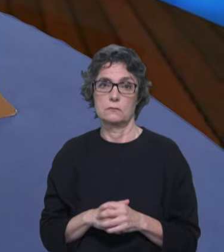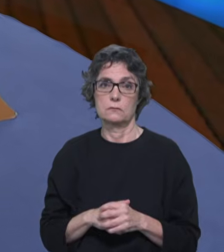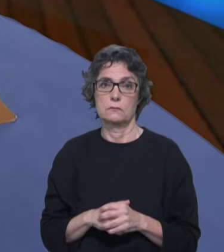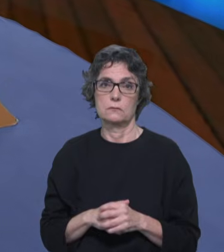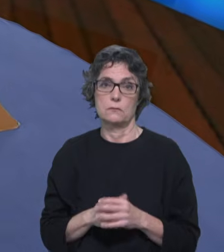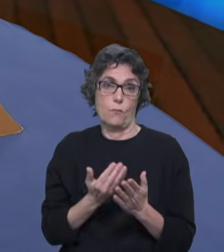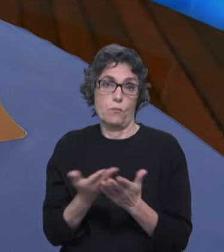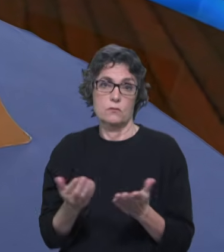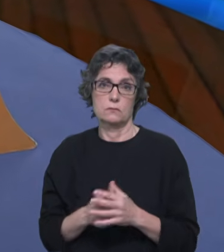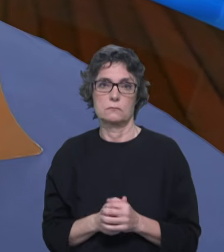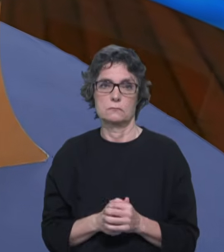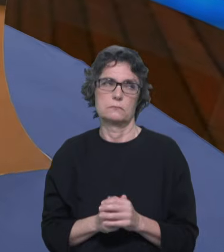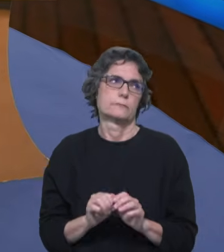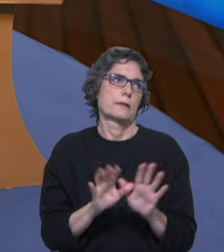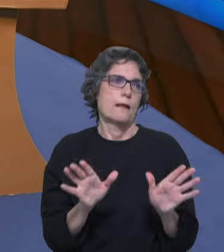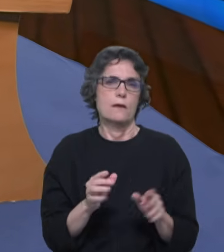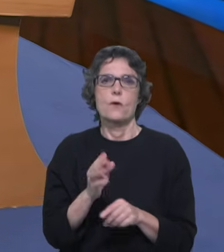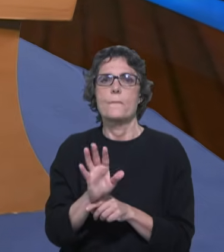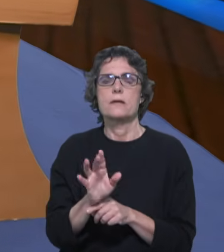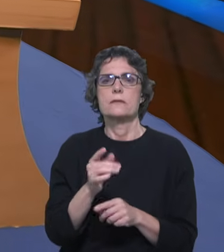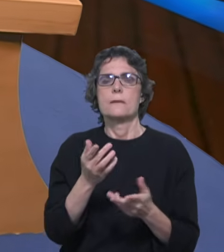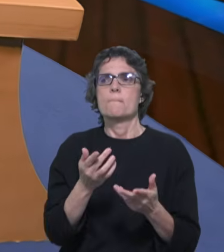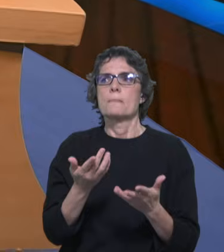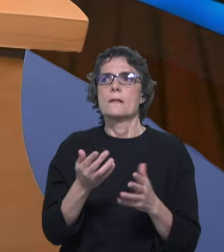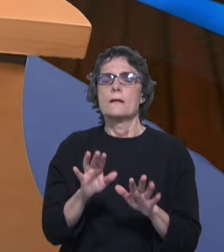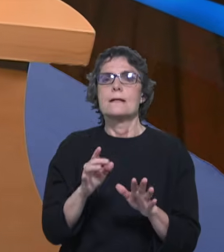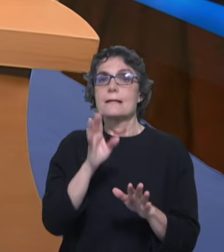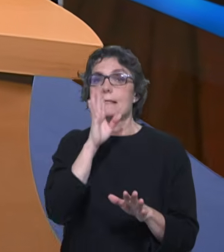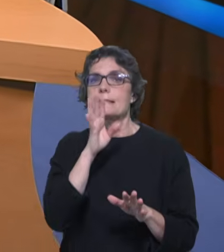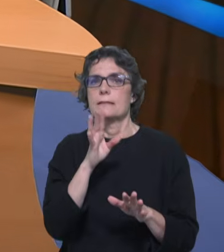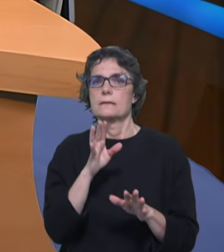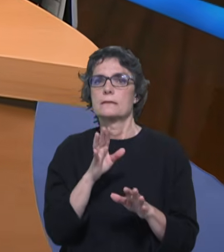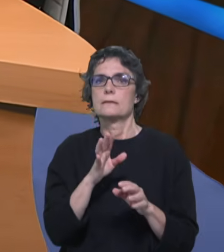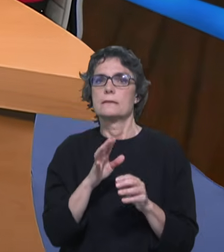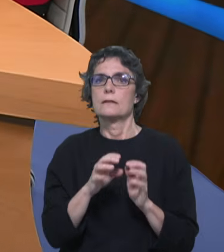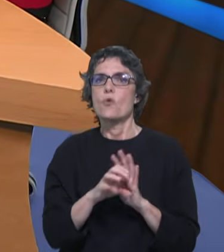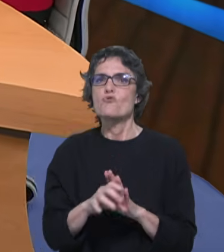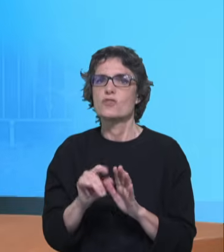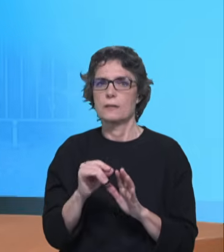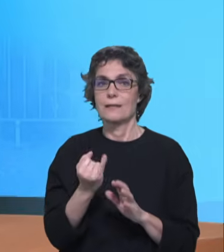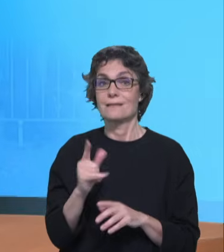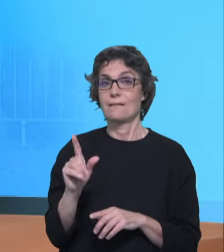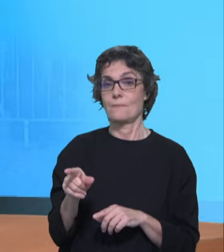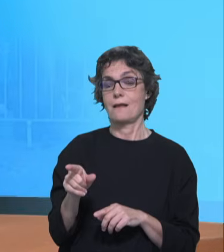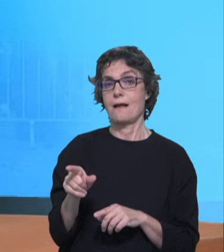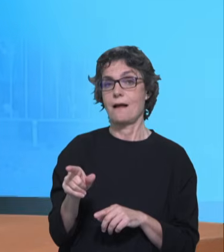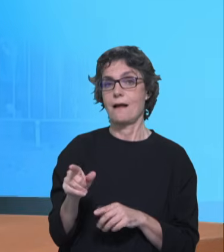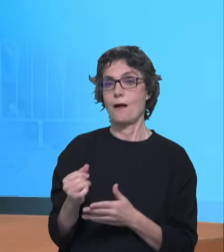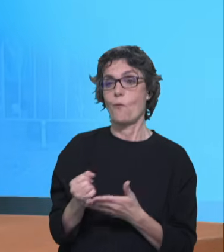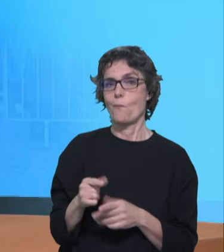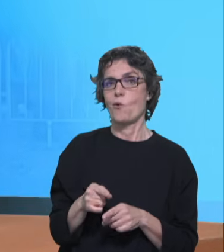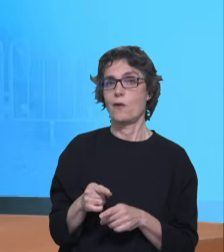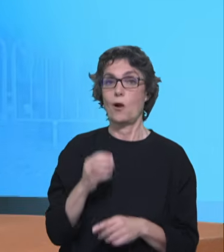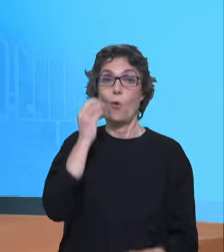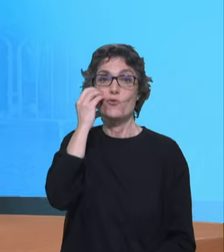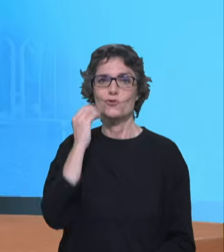Claro, mas se tiver o conforto quer do Chega, quer da Iniciativa Liberal, Luís Montenegro vai tendo aqui um balão